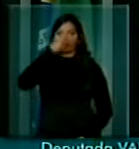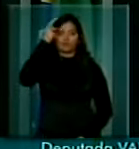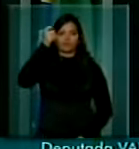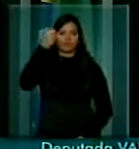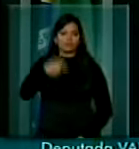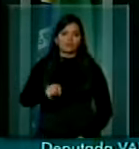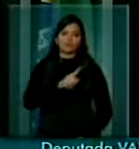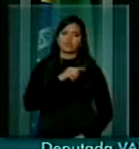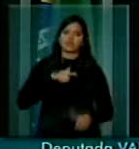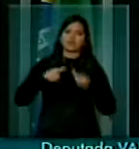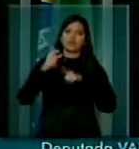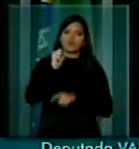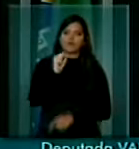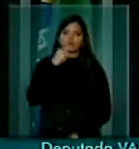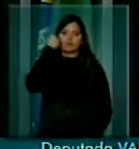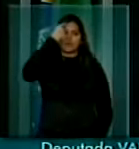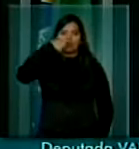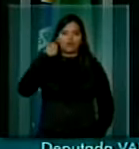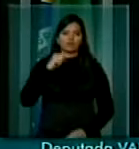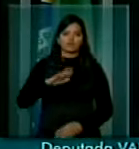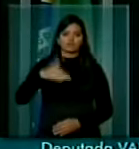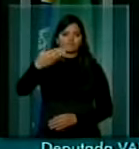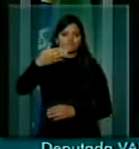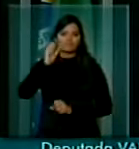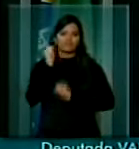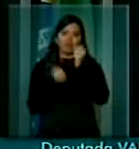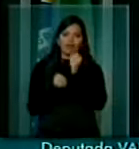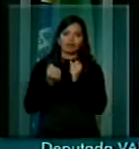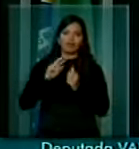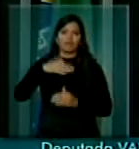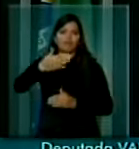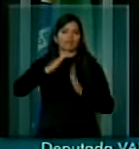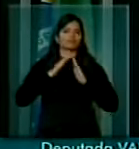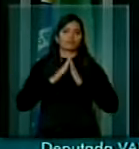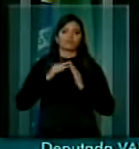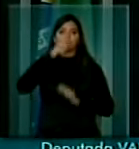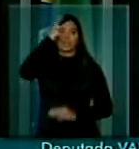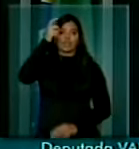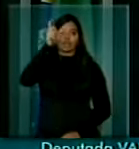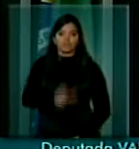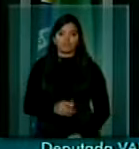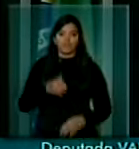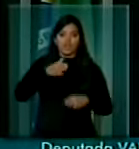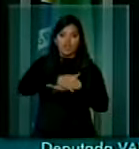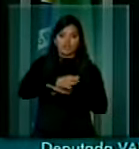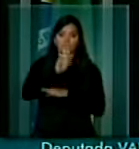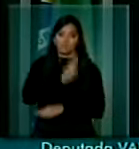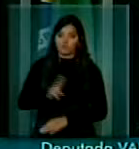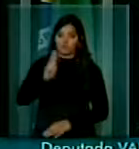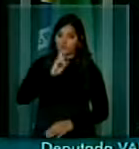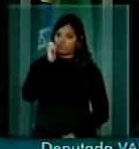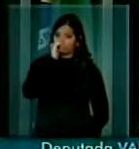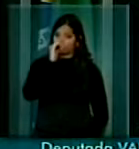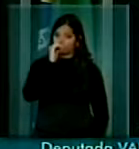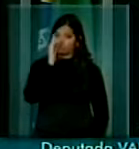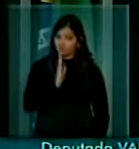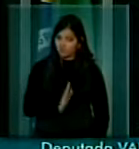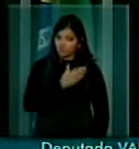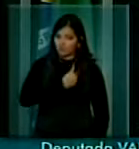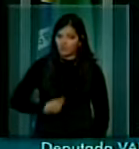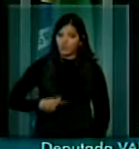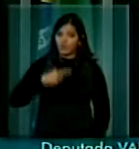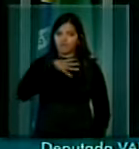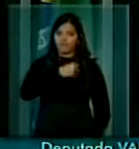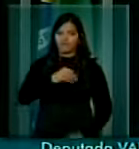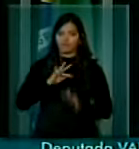trabalhar 8 horas fora de casa. Quem entra numa universidade pública é o filho da família que